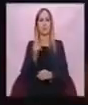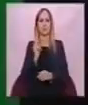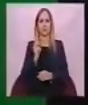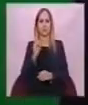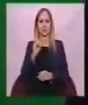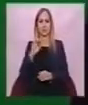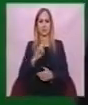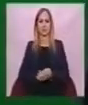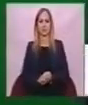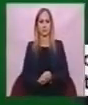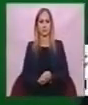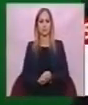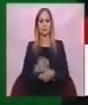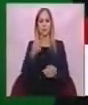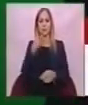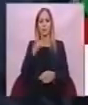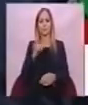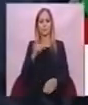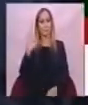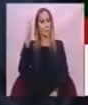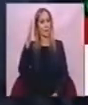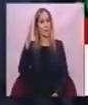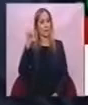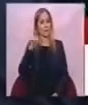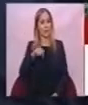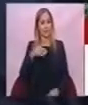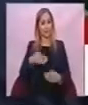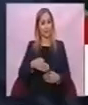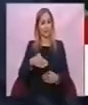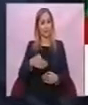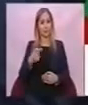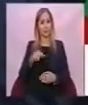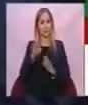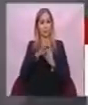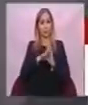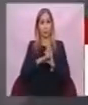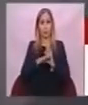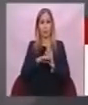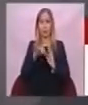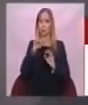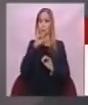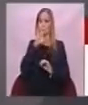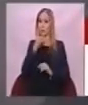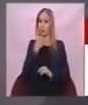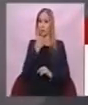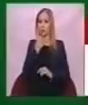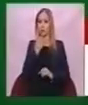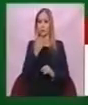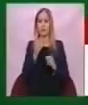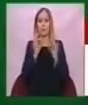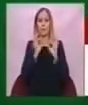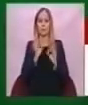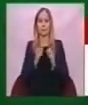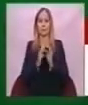Está bem? Fazemos mais uma vez. Olá! Olá. Esta Bora. Semana temos um programa recheado de boas surpresas. Está tudo pronto?